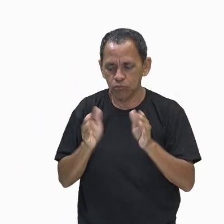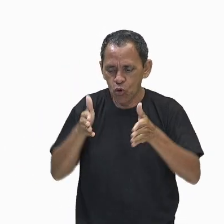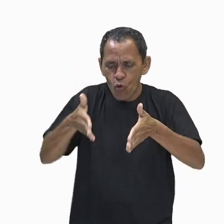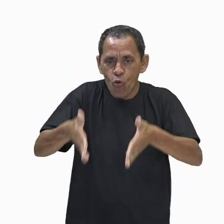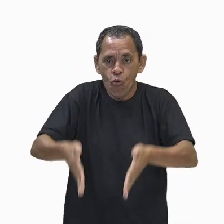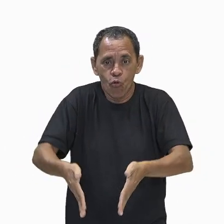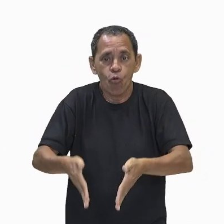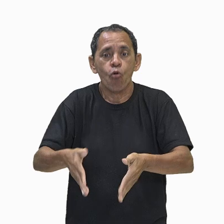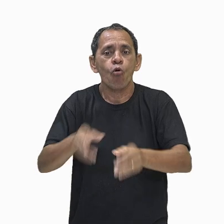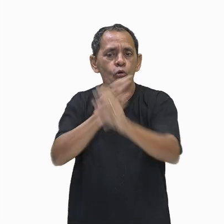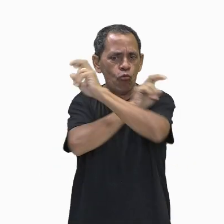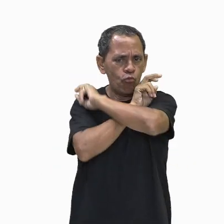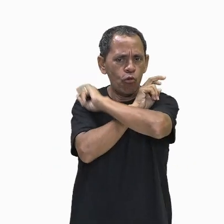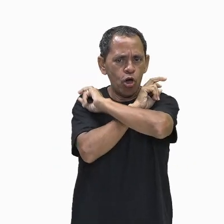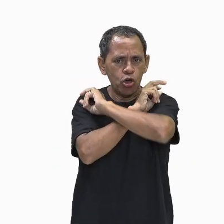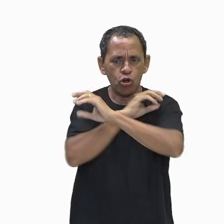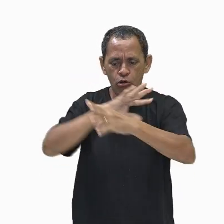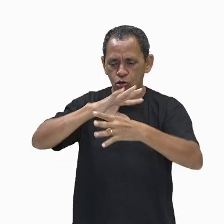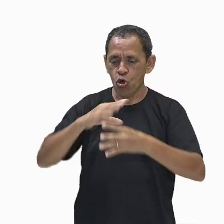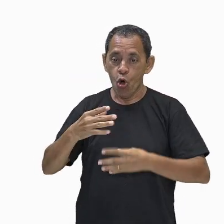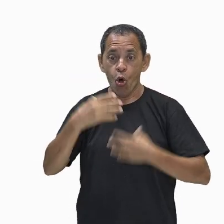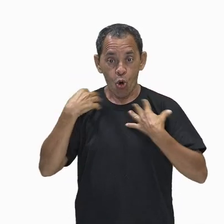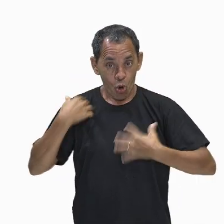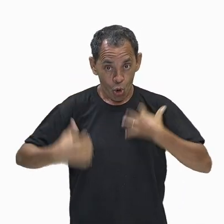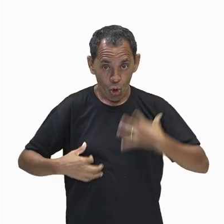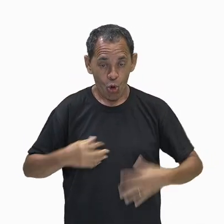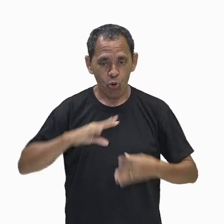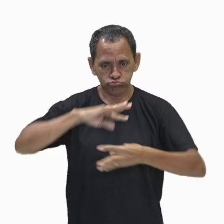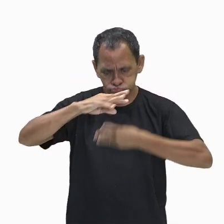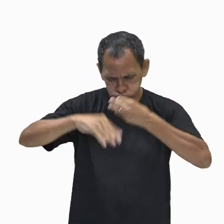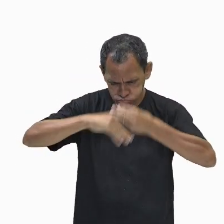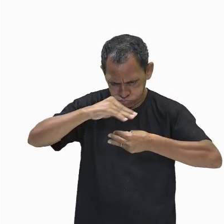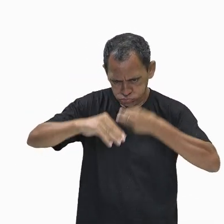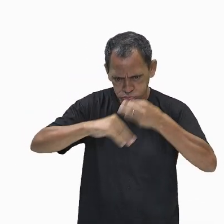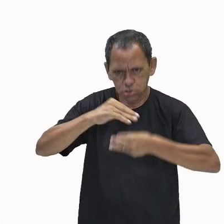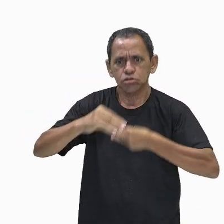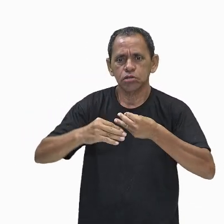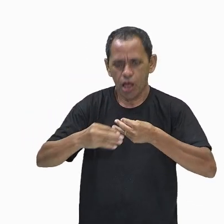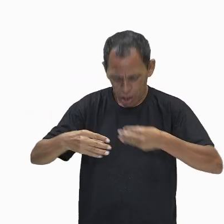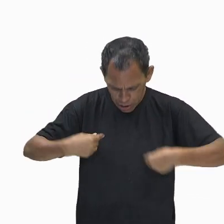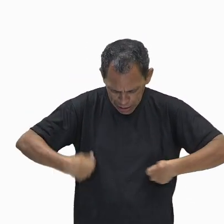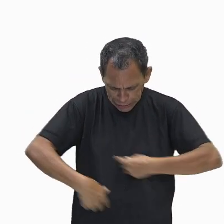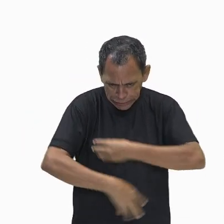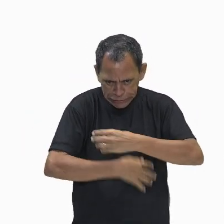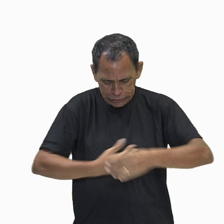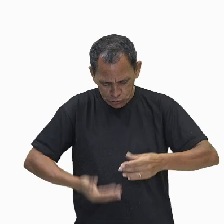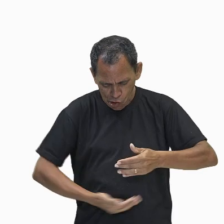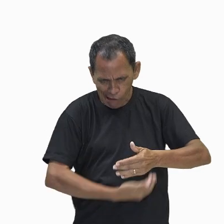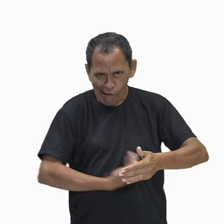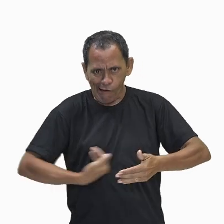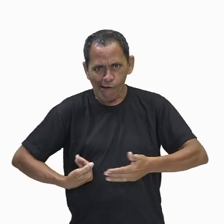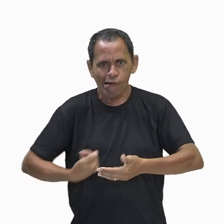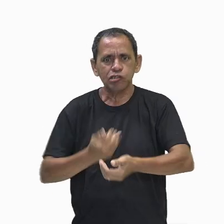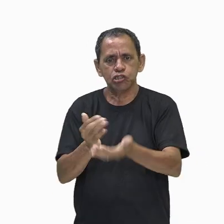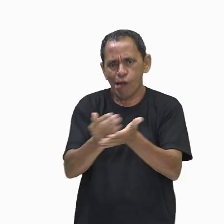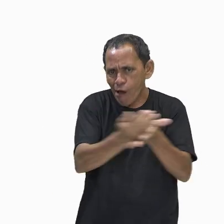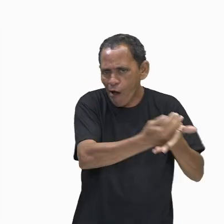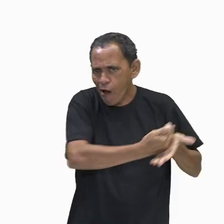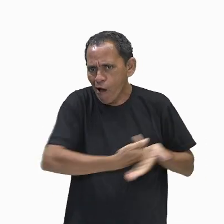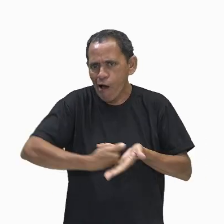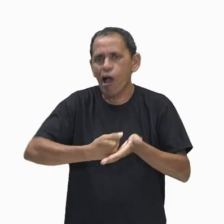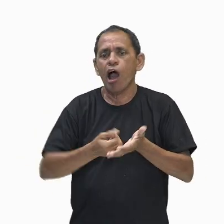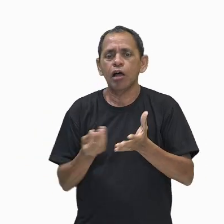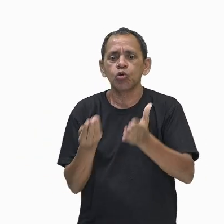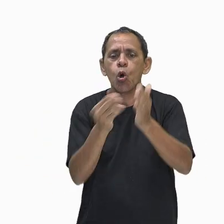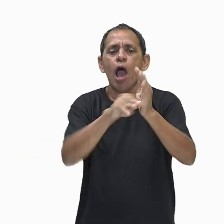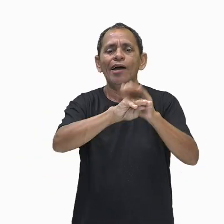o corpo ele era embalsamado, as vísceras eram retiradas e guardadas, então, aí